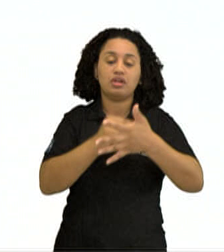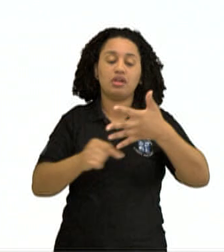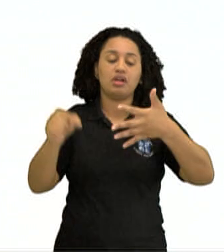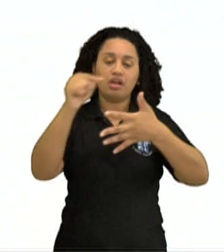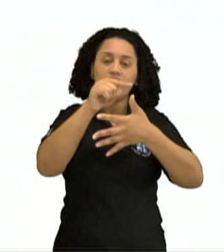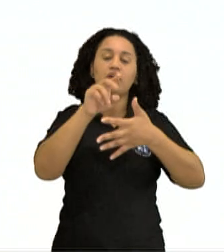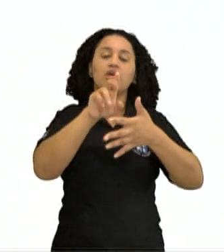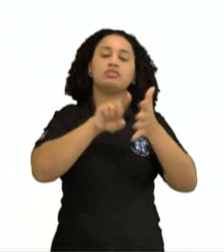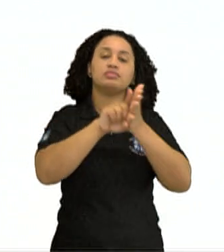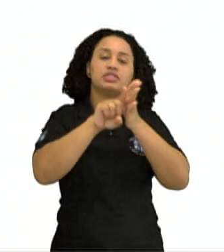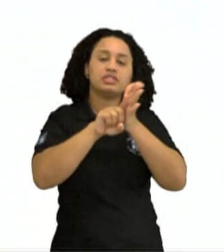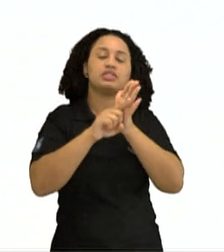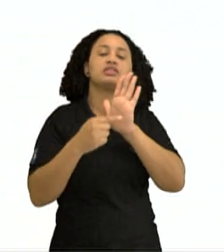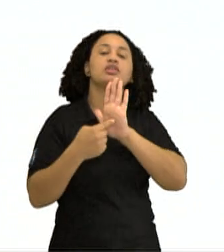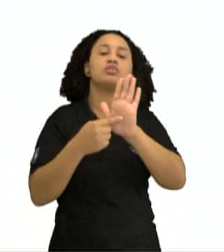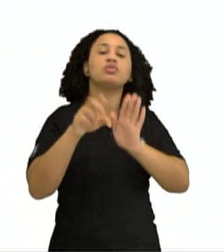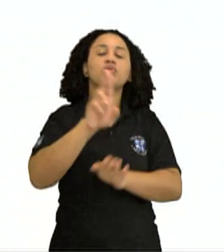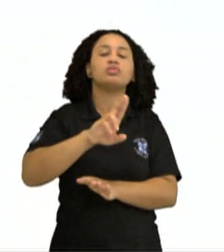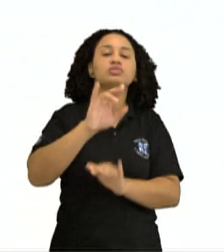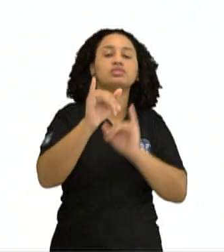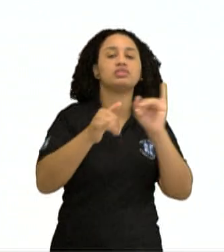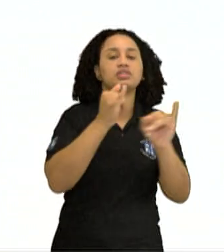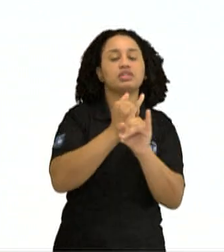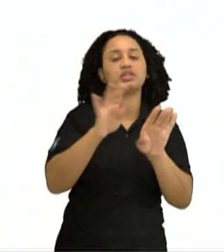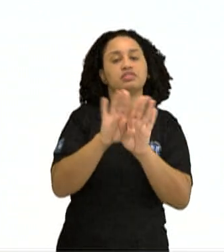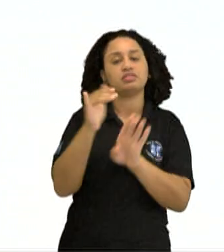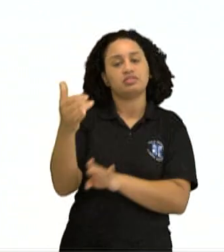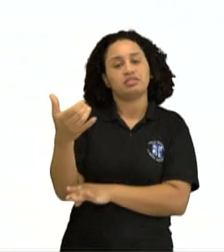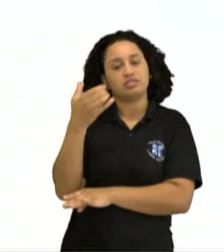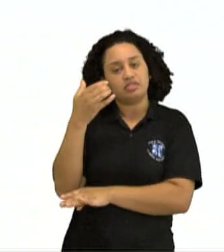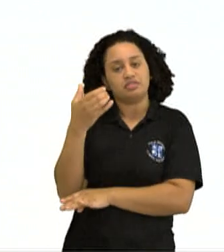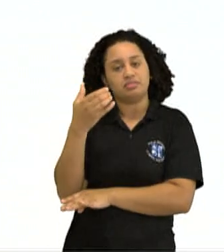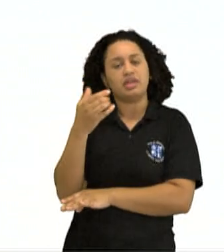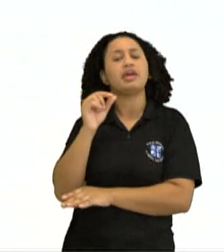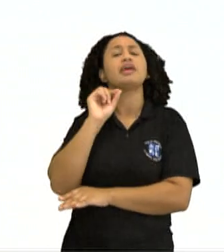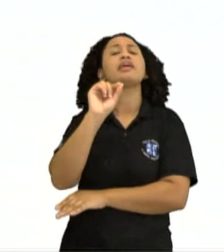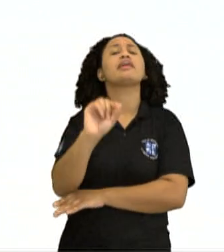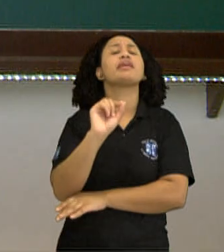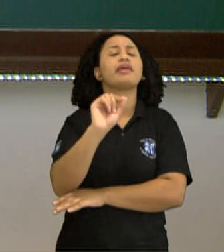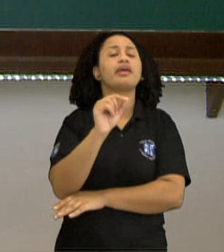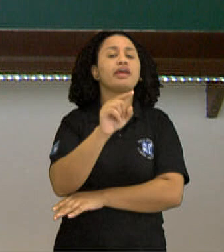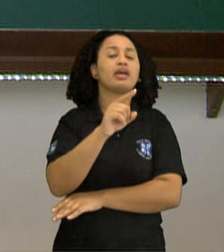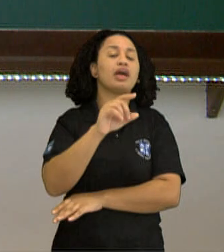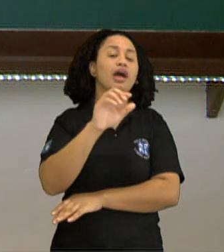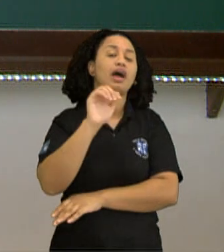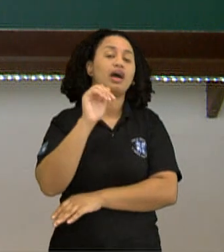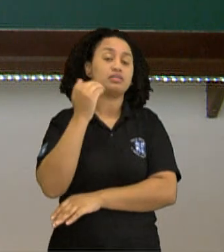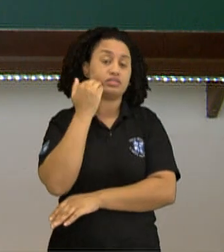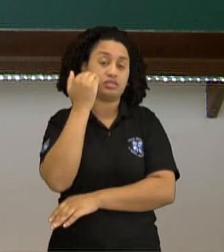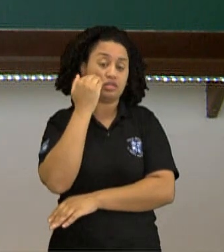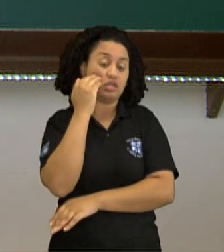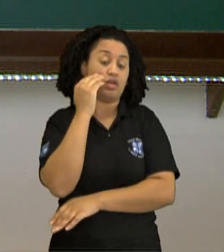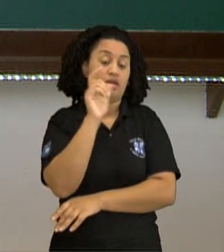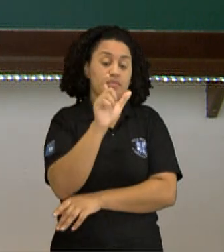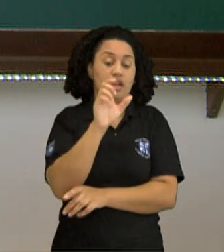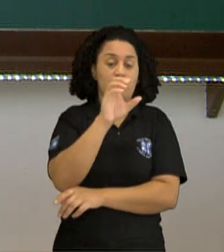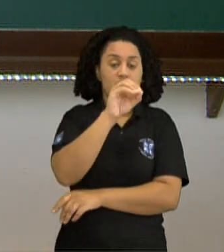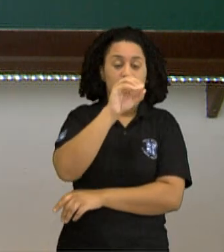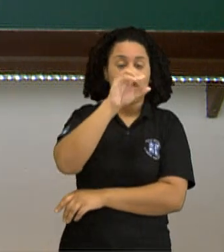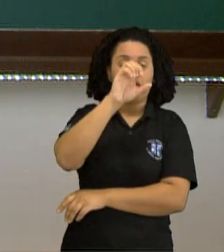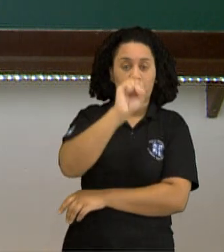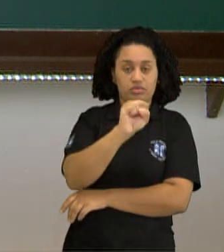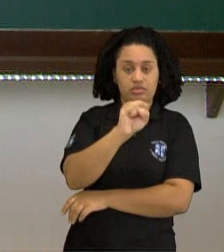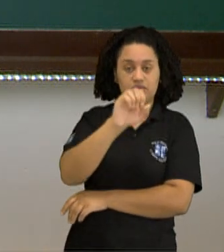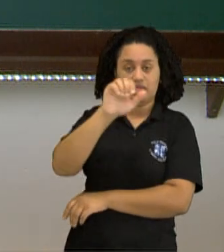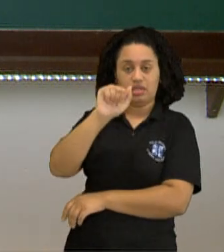de celulares e internet. Quem lideram? Os adolescentes. Entre a palavra os e adolescentes, qual é